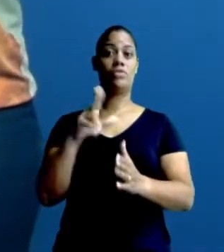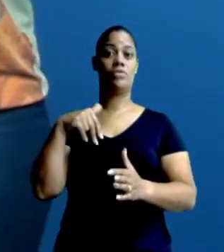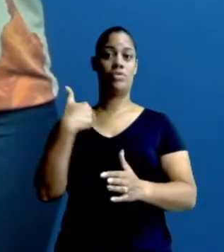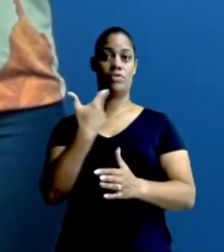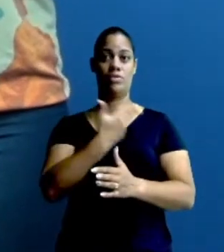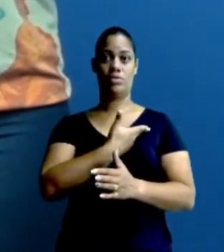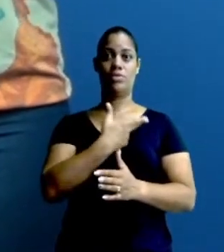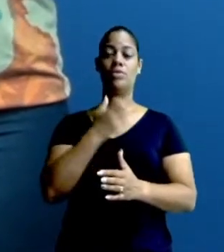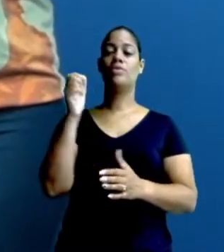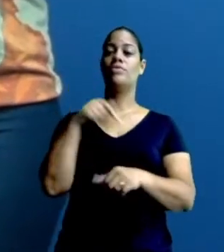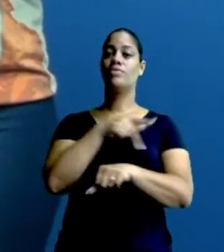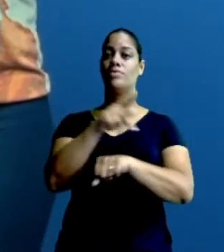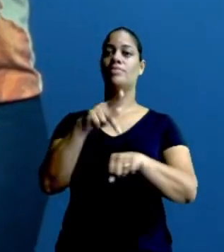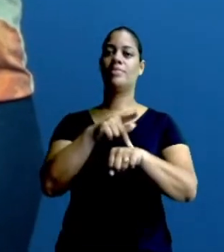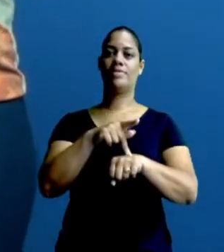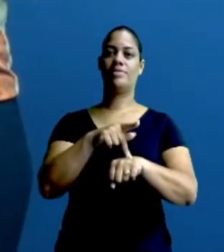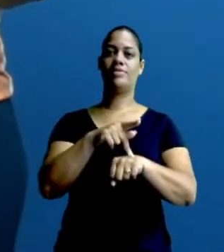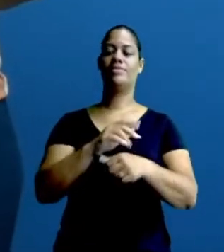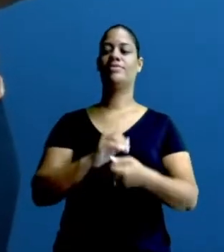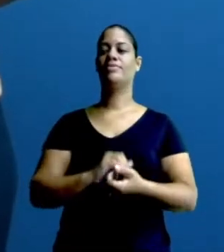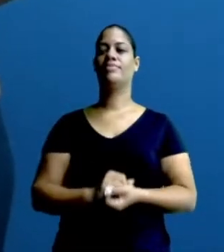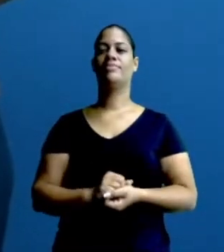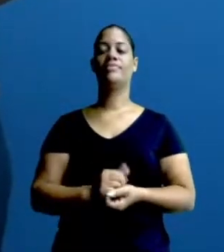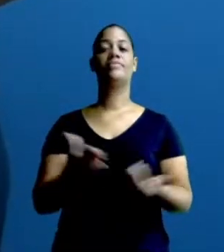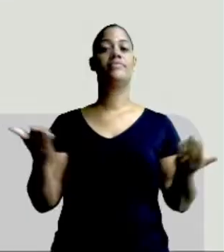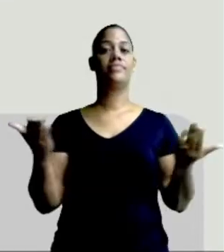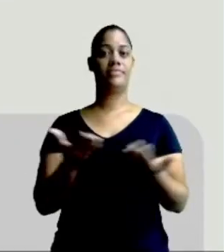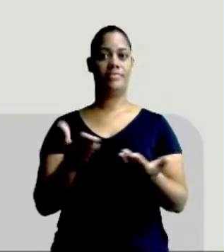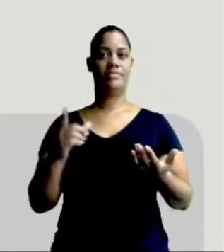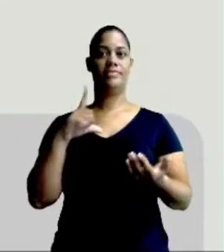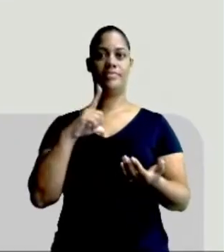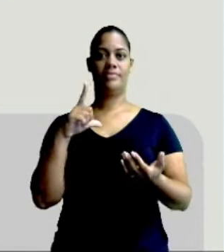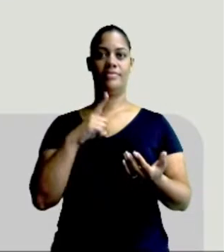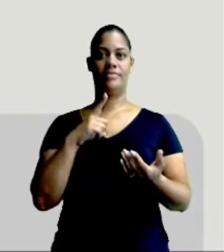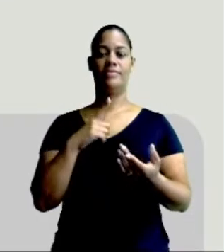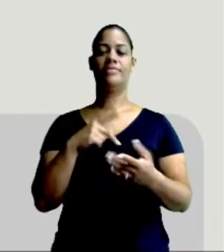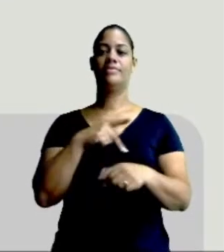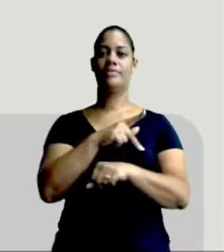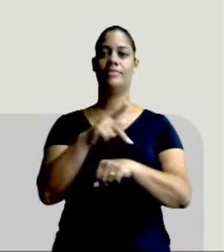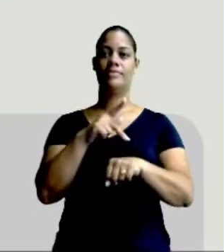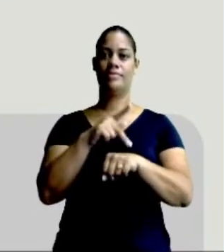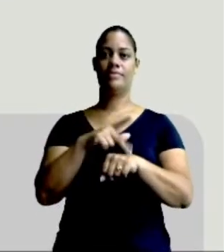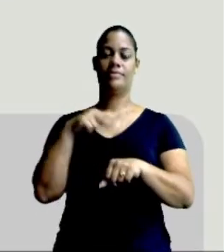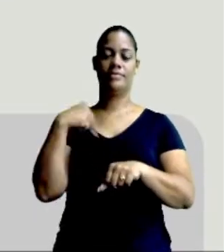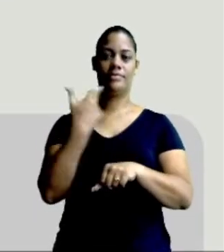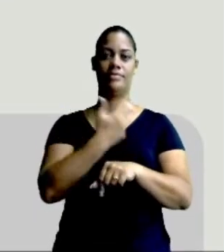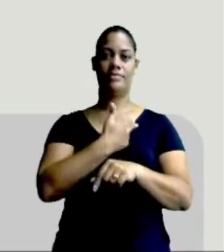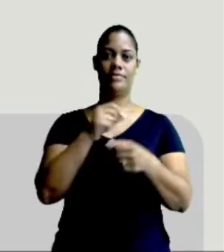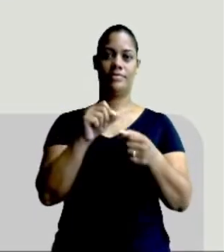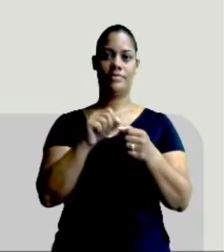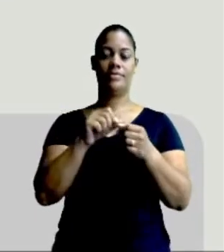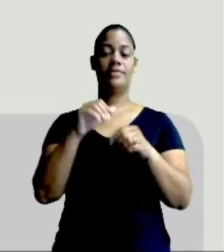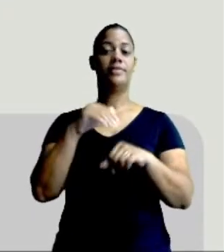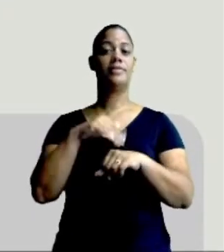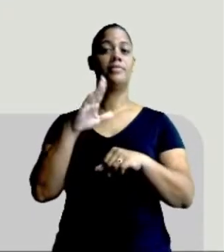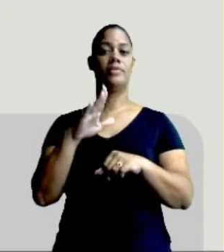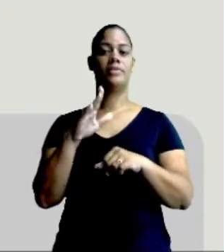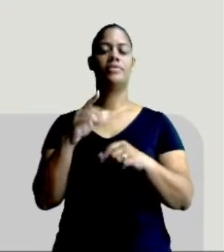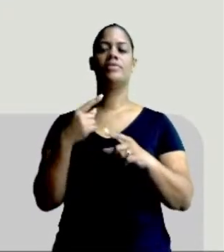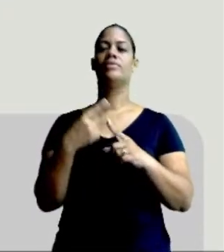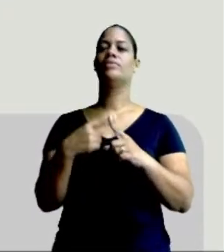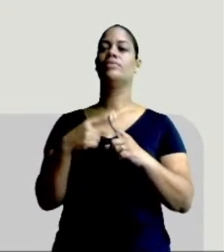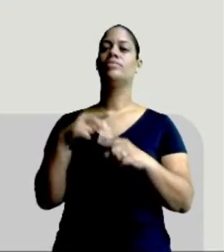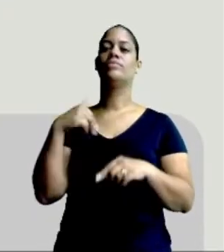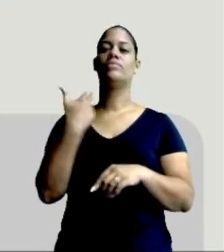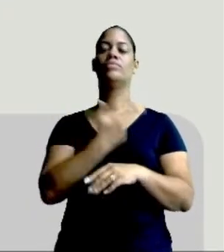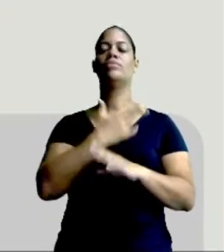nosso país. E aí eu trouxe para vocês alguns dados sobre o nosso país, para a gente poder entender mais como é que vai ser o nosso